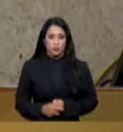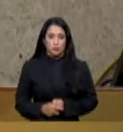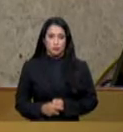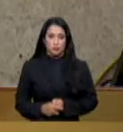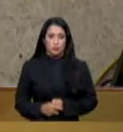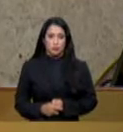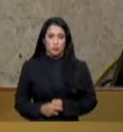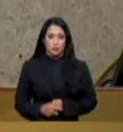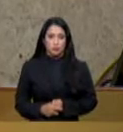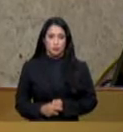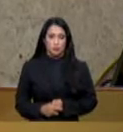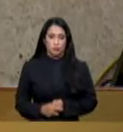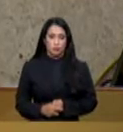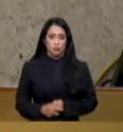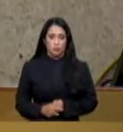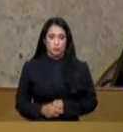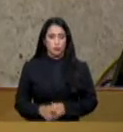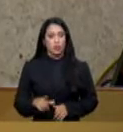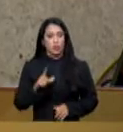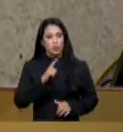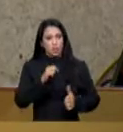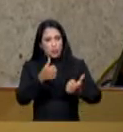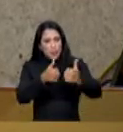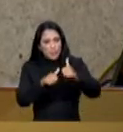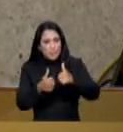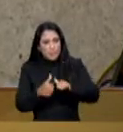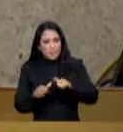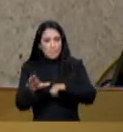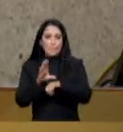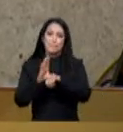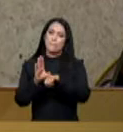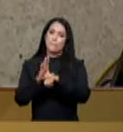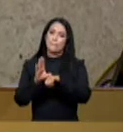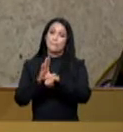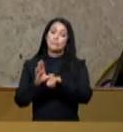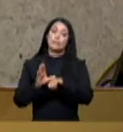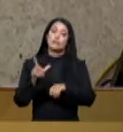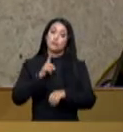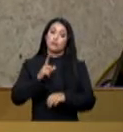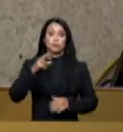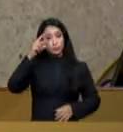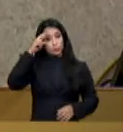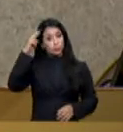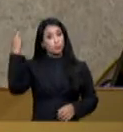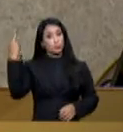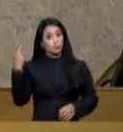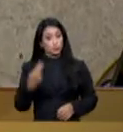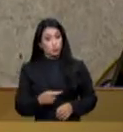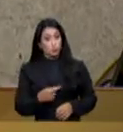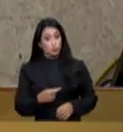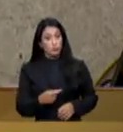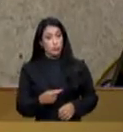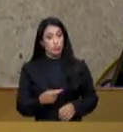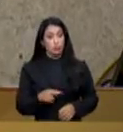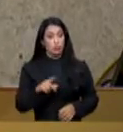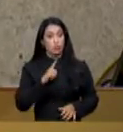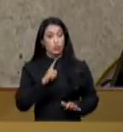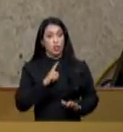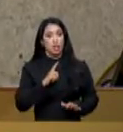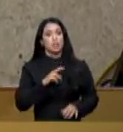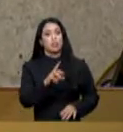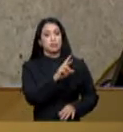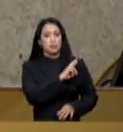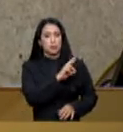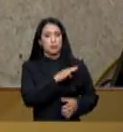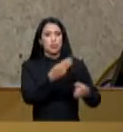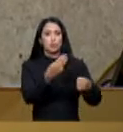assenta Sua Excelência: o parâmetro para aferição da constitucionalidade reside no respeito à divisão de responsabilidades